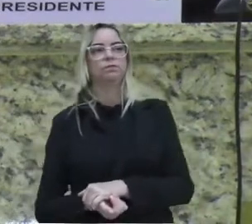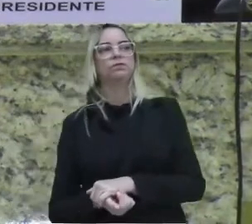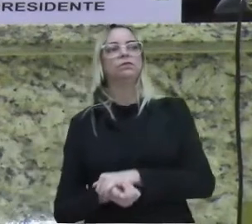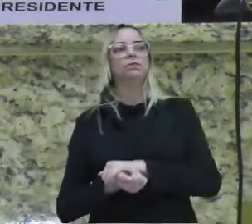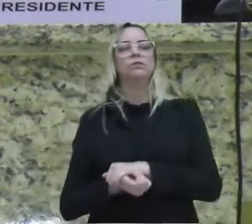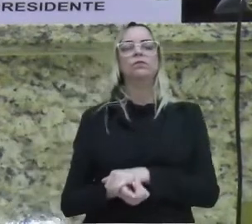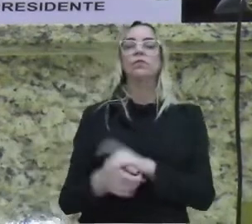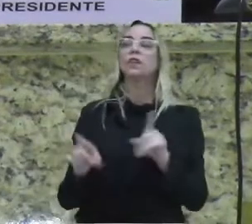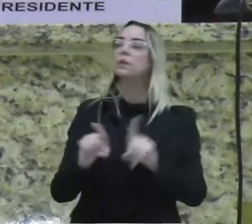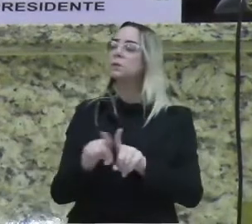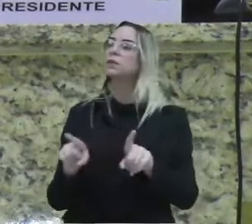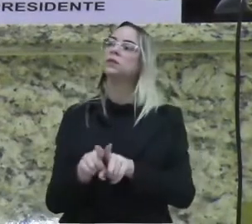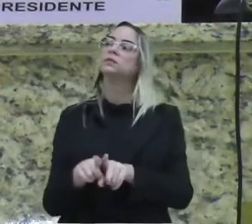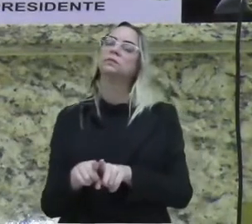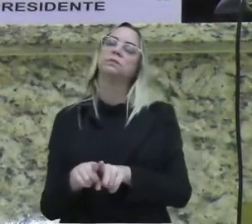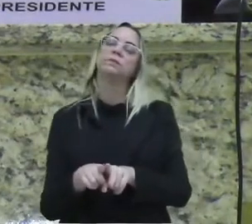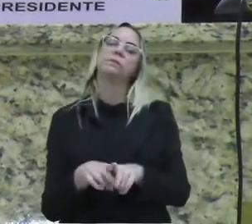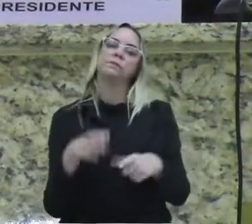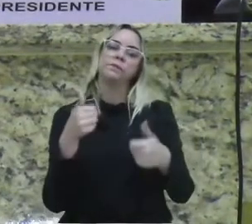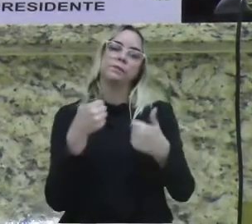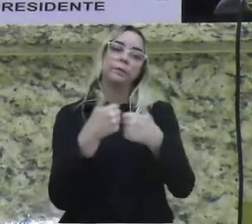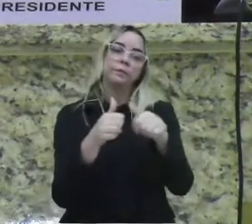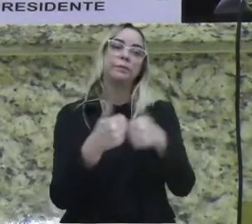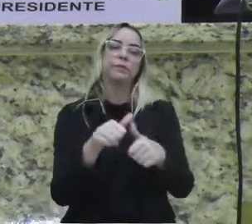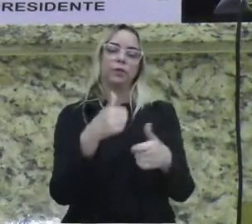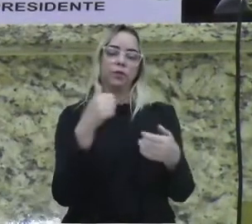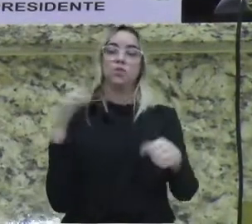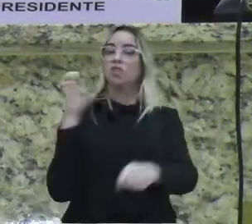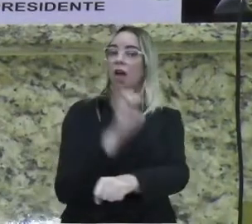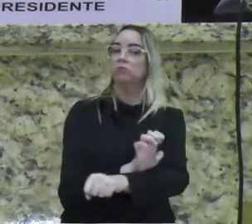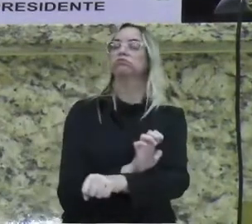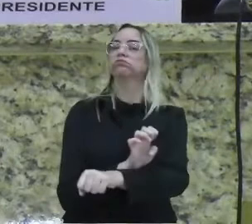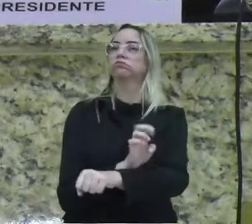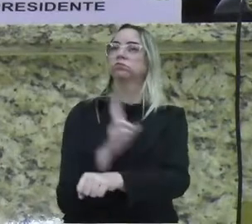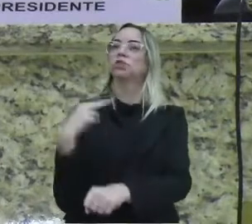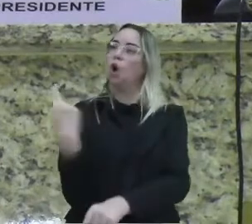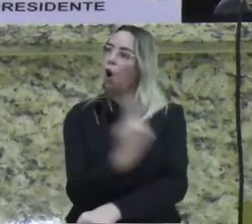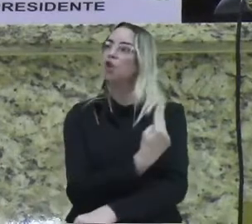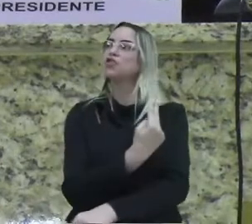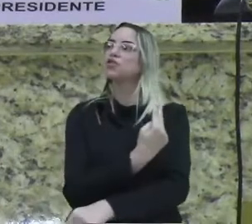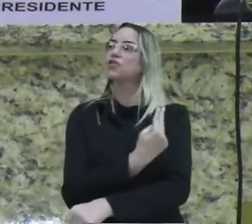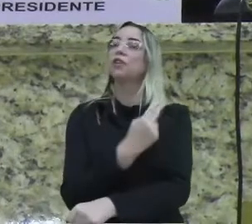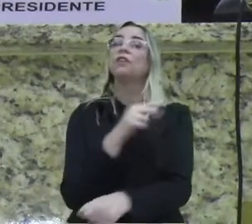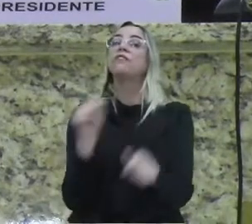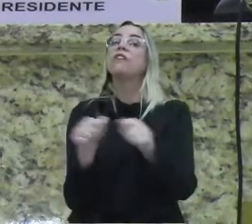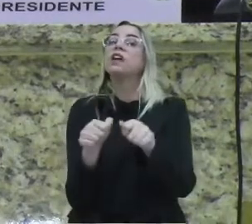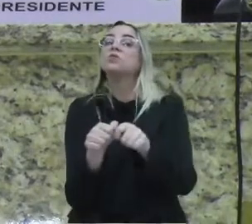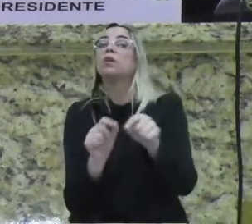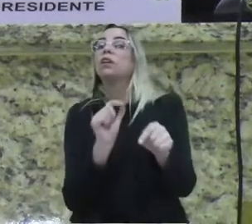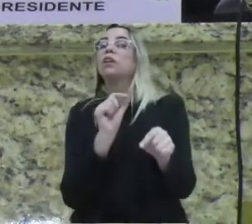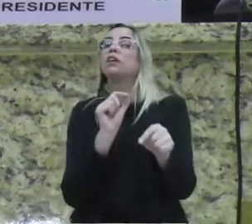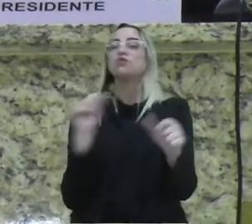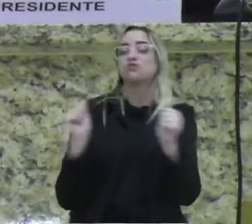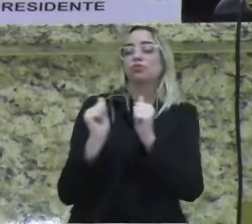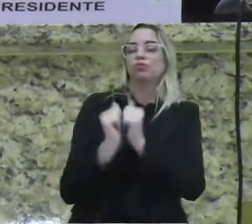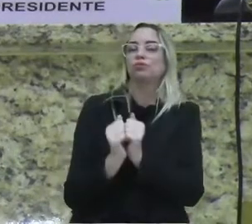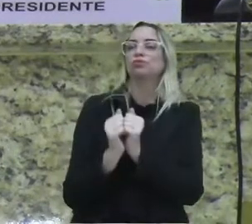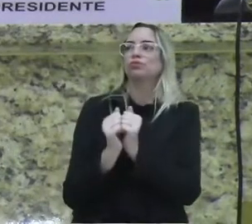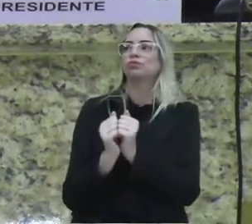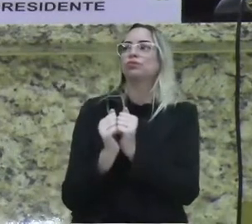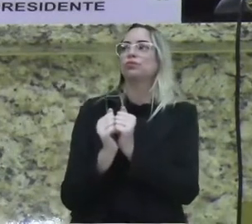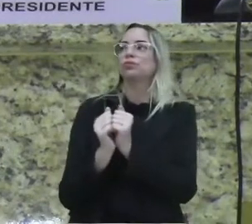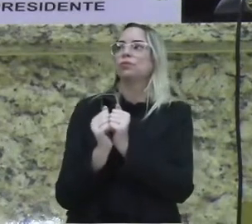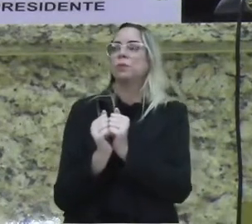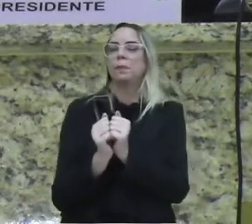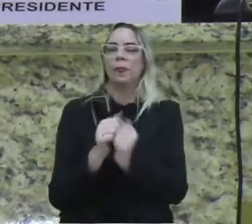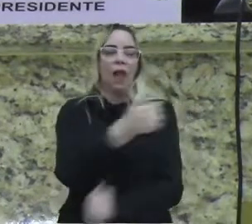a questão do transporte do Estado. Nós fazemos o conjunto, né? O estudante, ele vem do Estado,